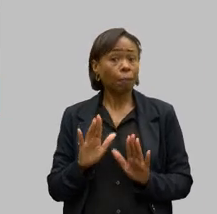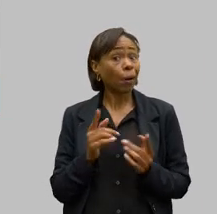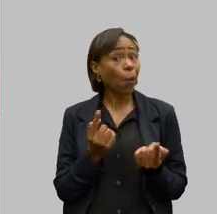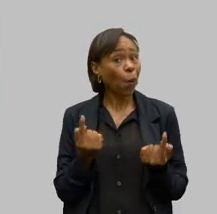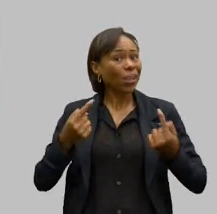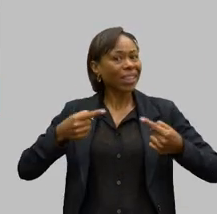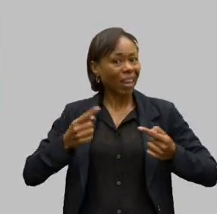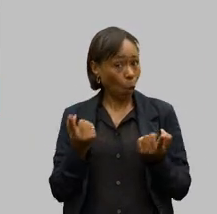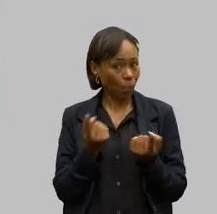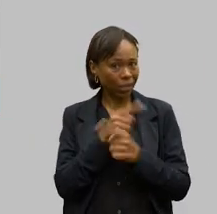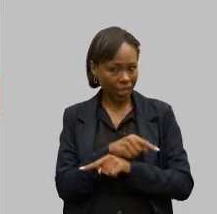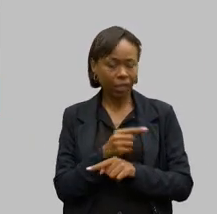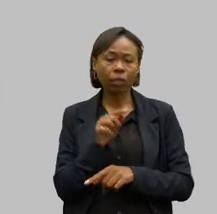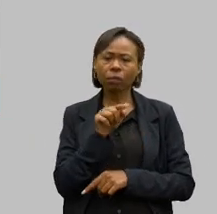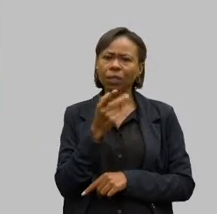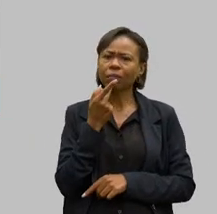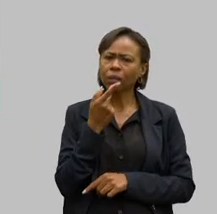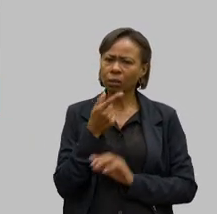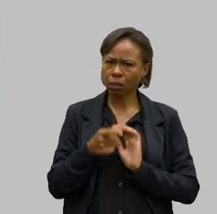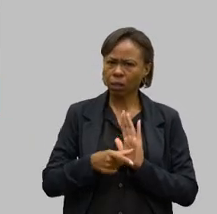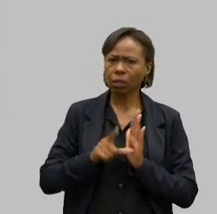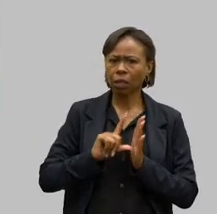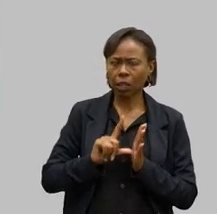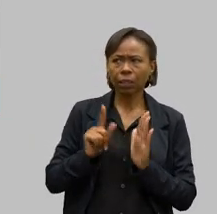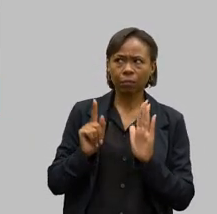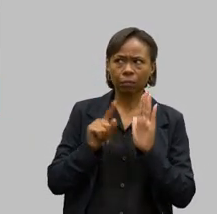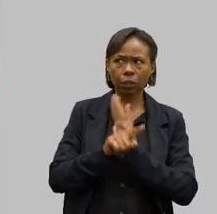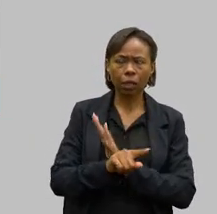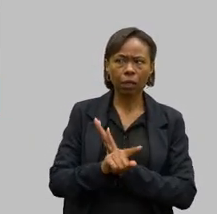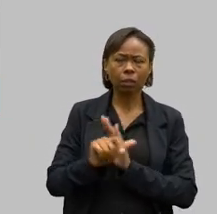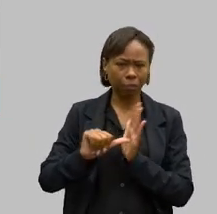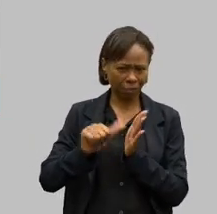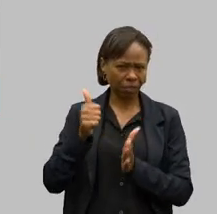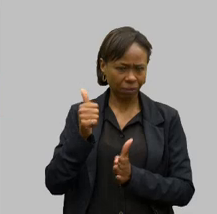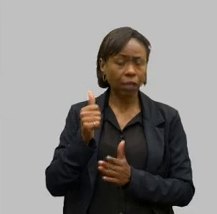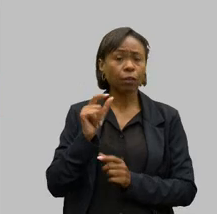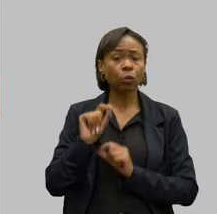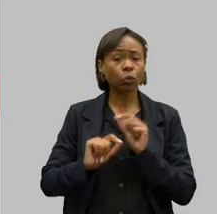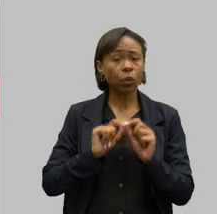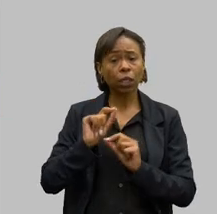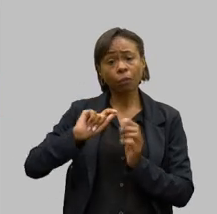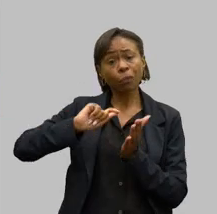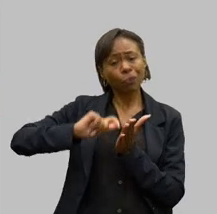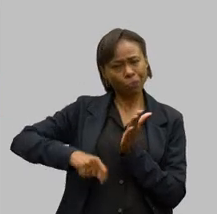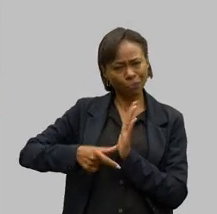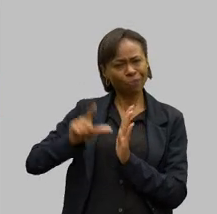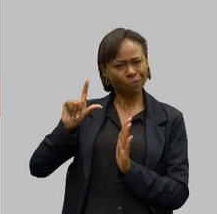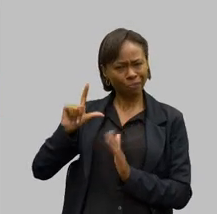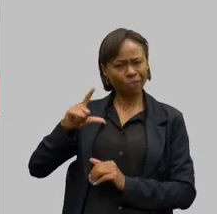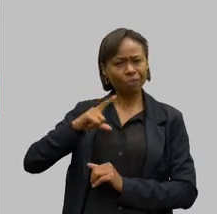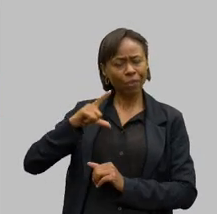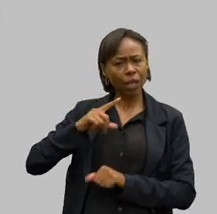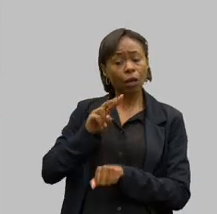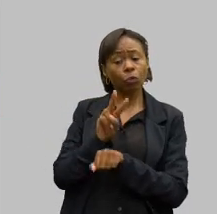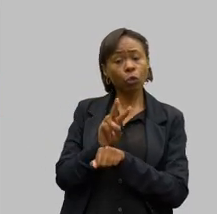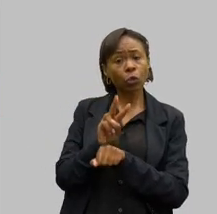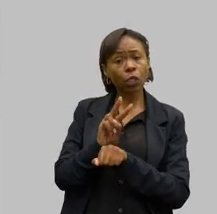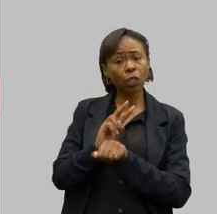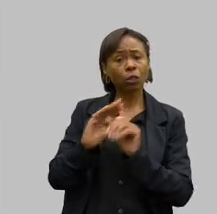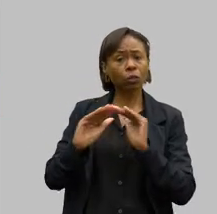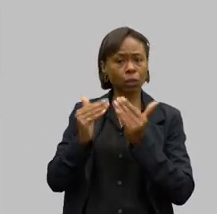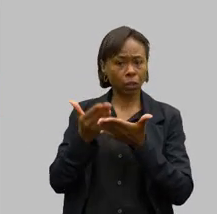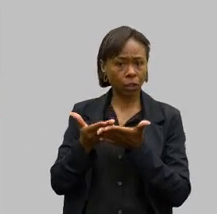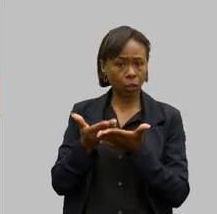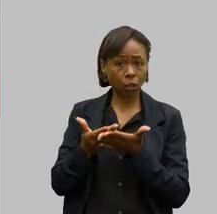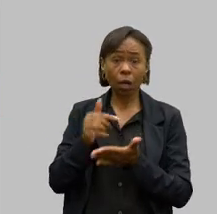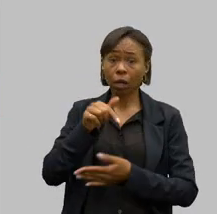Vossa Excelência falou, quando indagado a primeira vez, da questão do contrato que a gente tinha de proteção do patrimônio, que o Estado